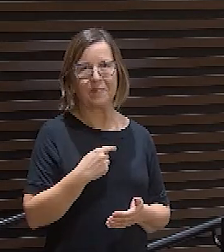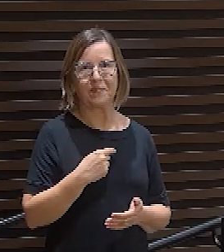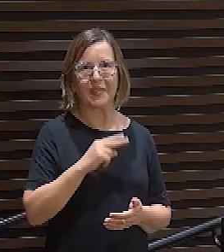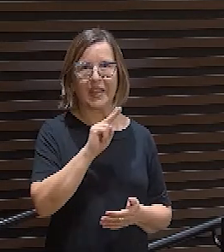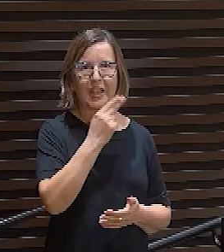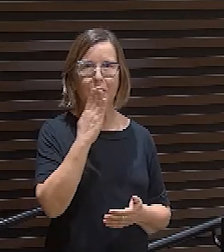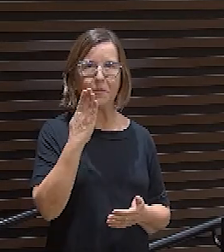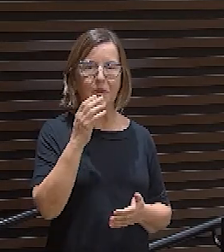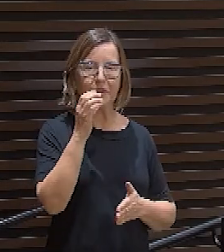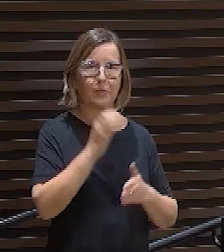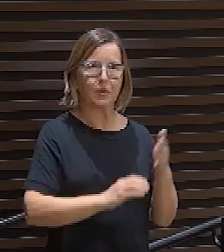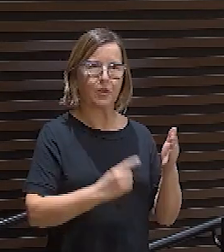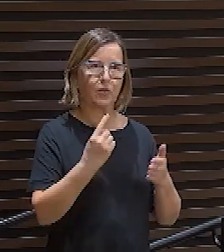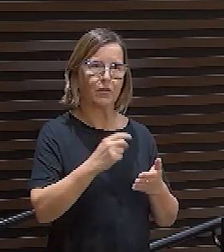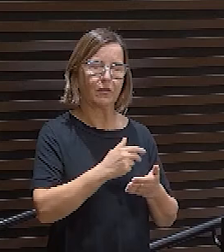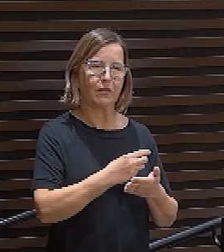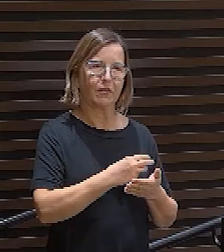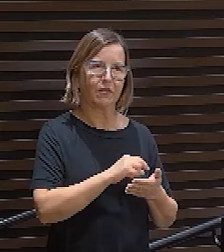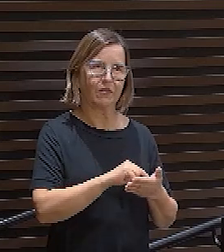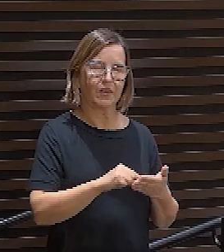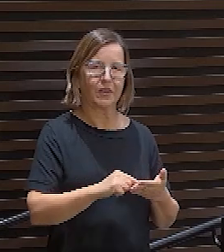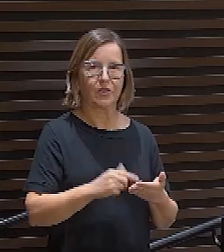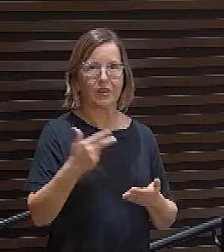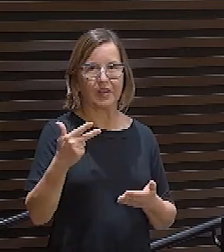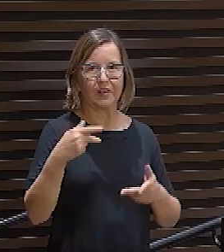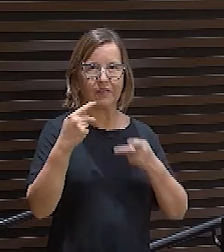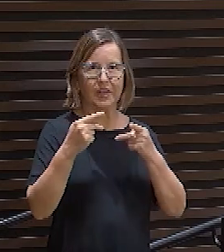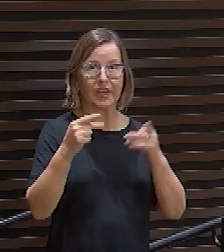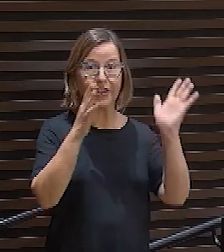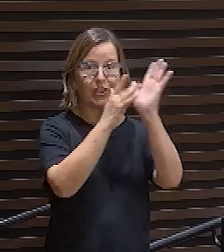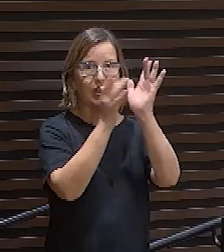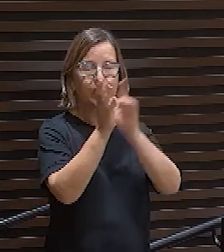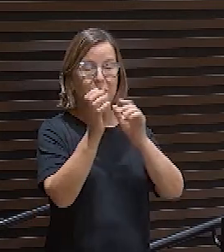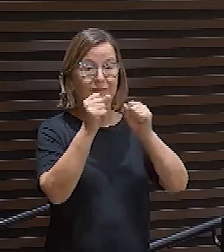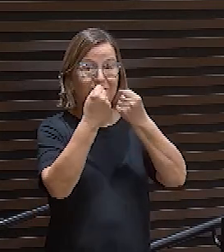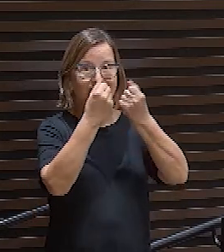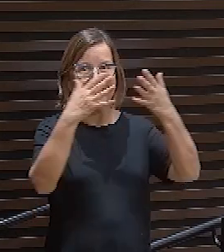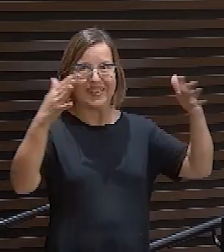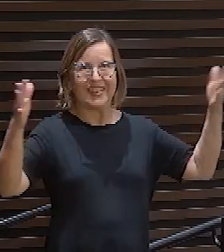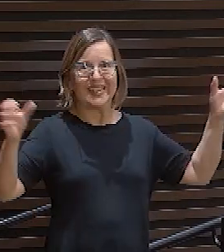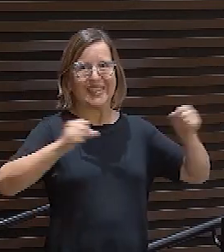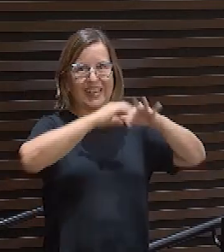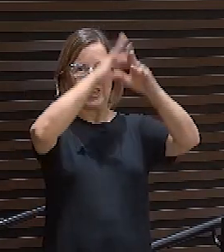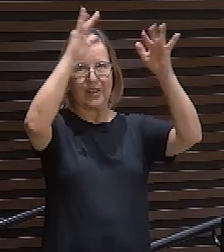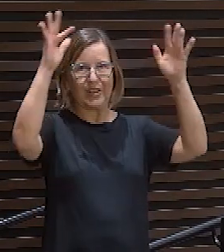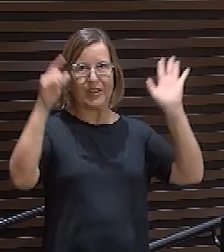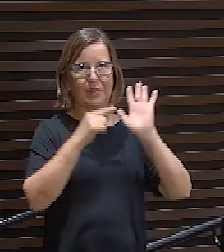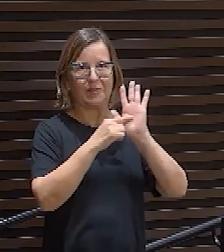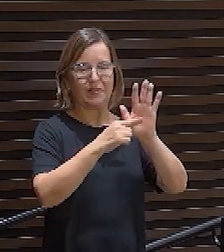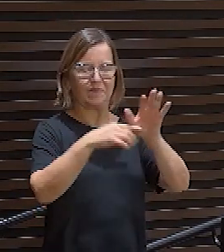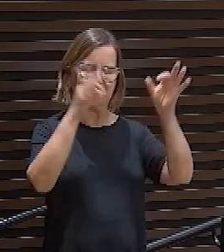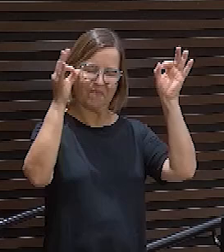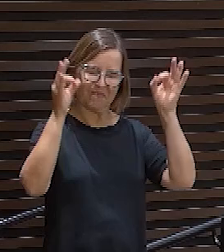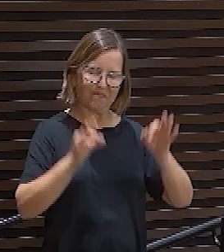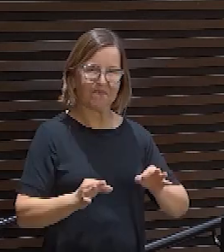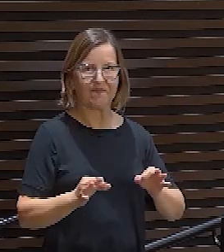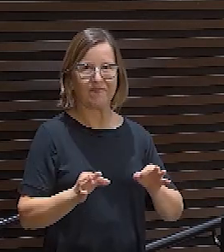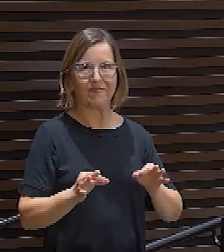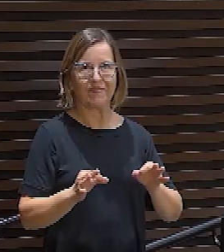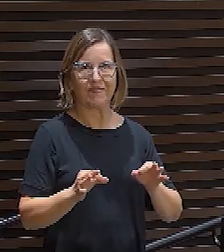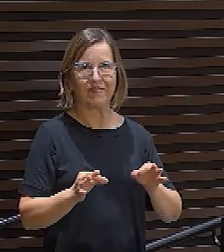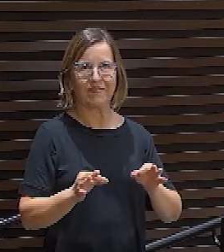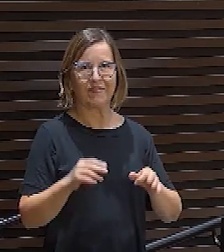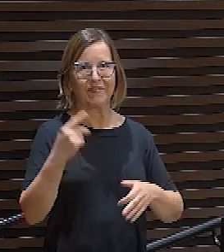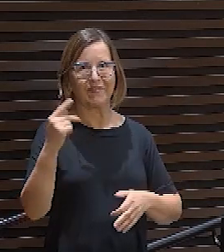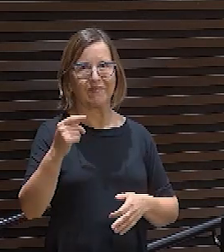palavra de Deus nos diz que ele é o resplendor da glória, que ele é a expressão